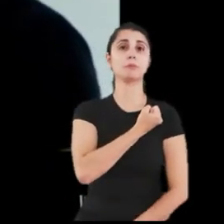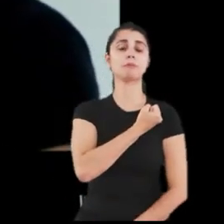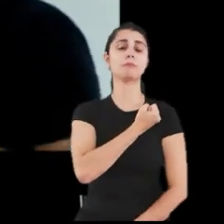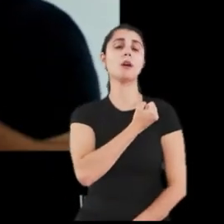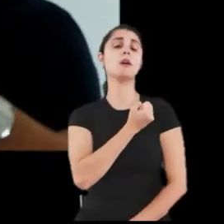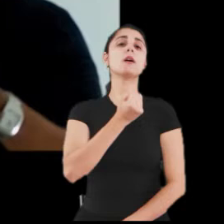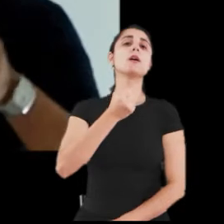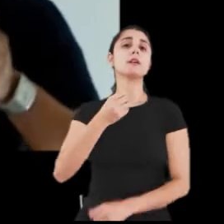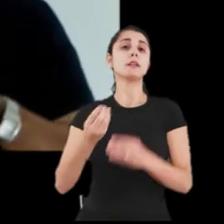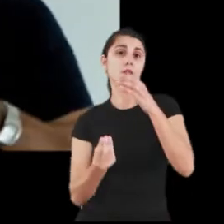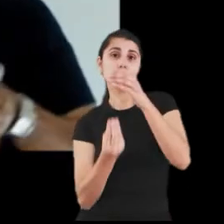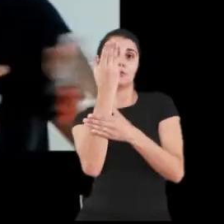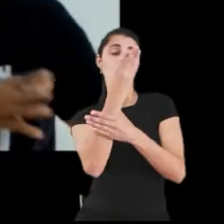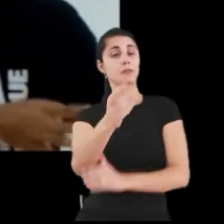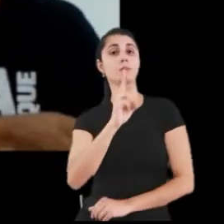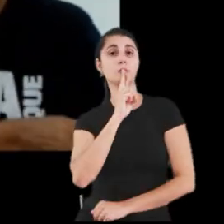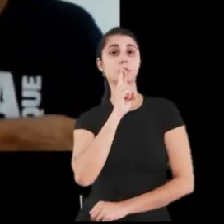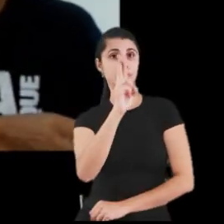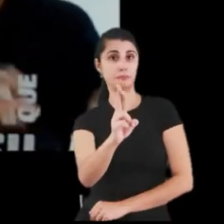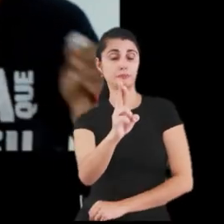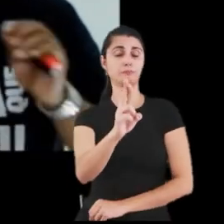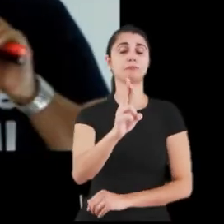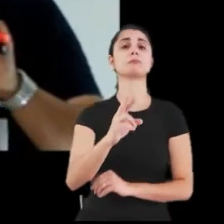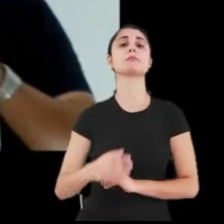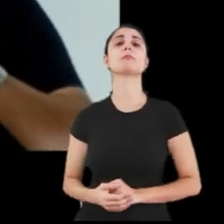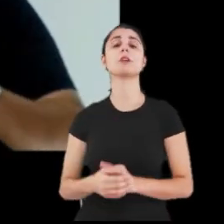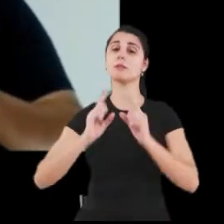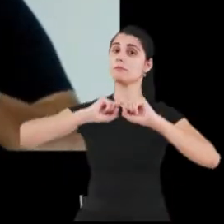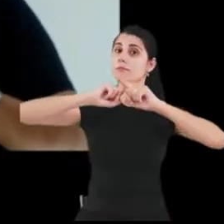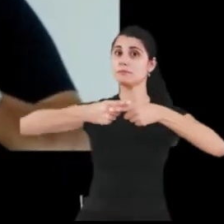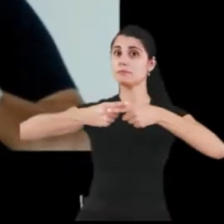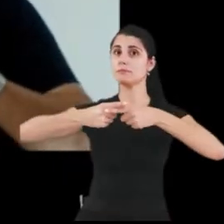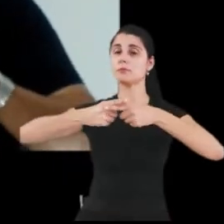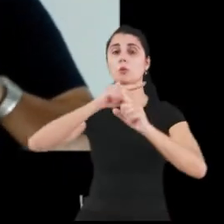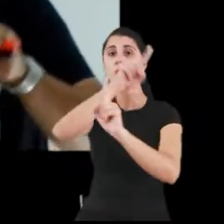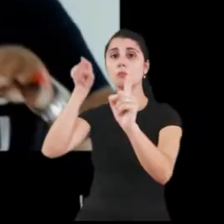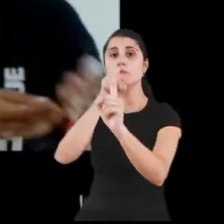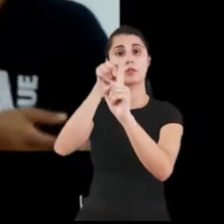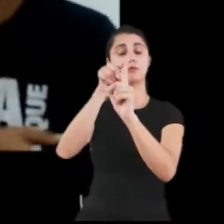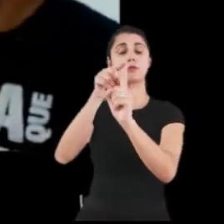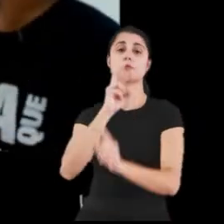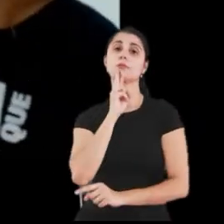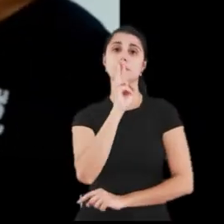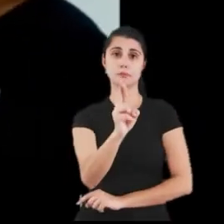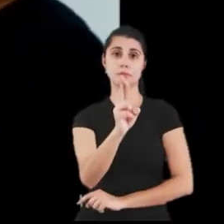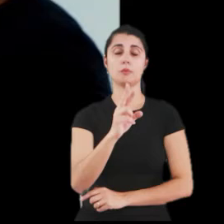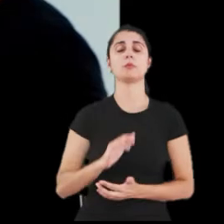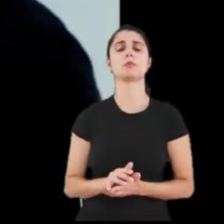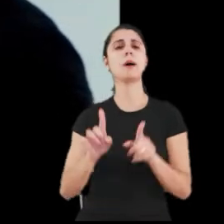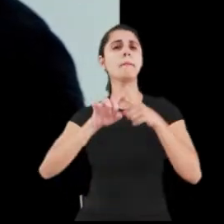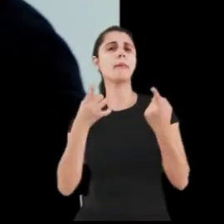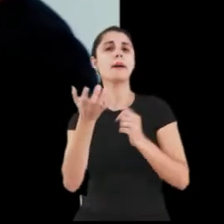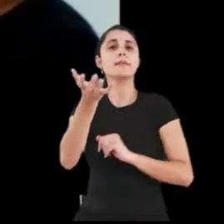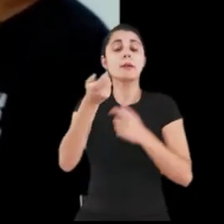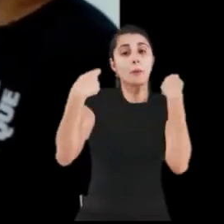são aqueles números que geram um produto. São números que eu vou multiplicar visando encontrar um produto. Mas eu